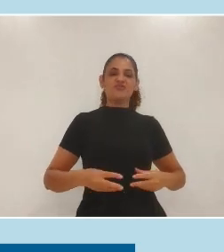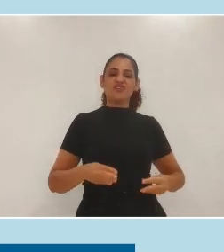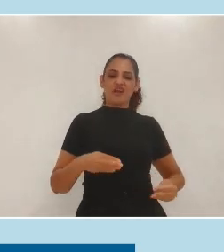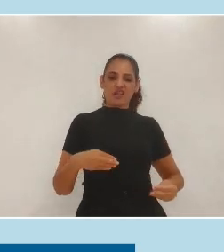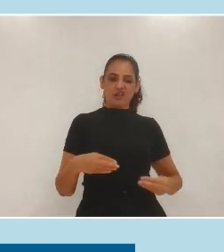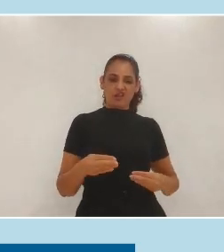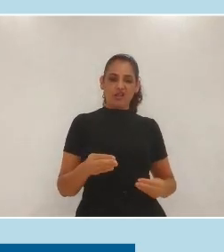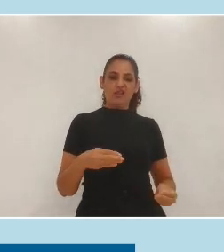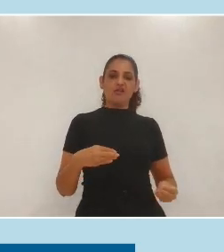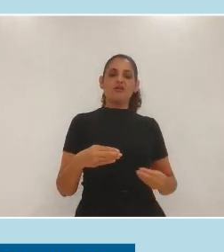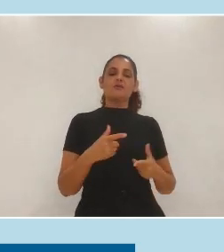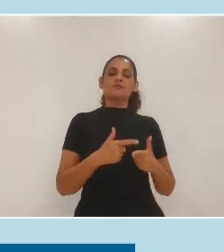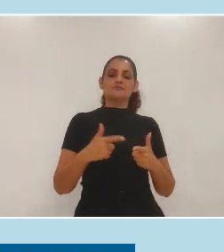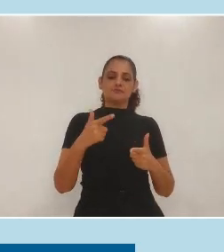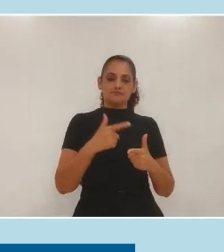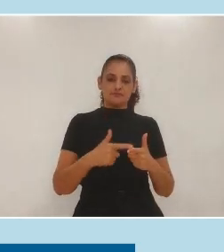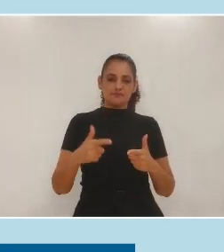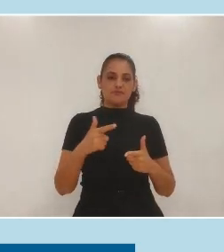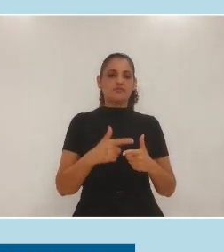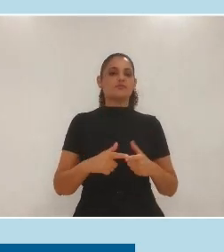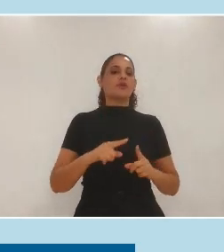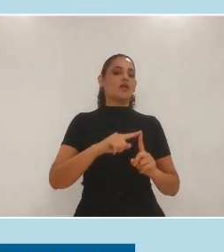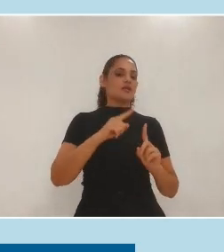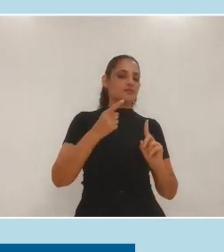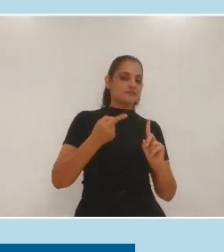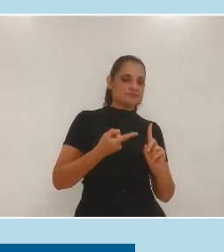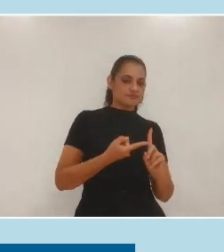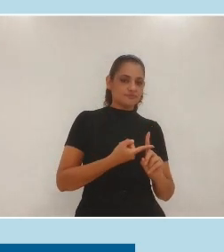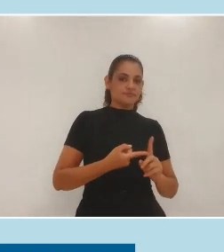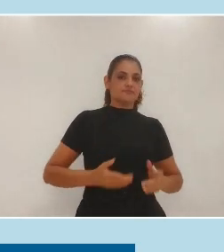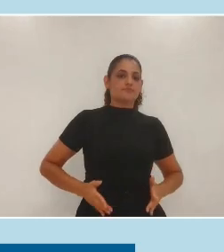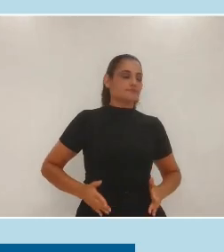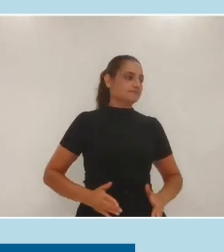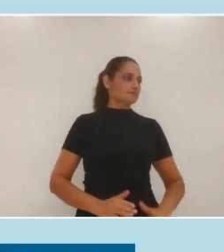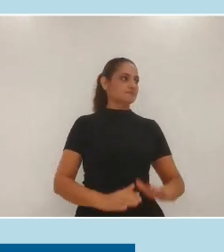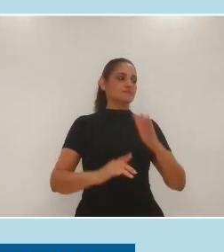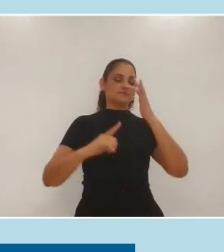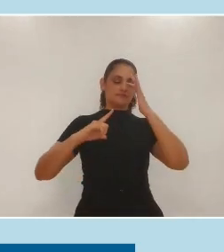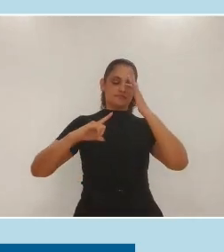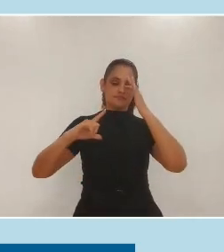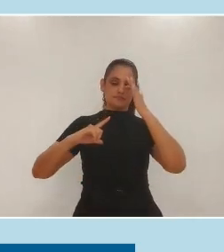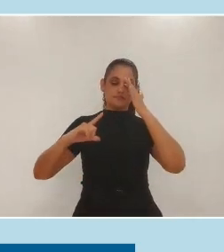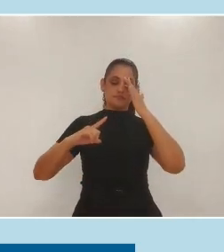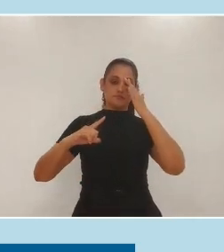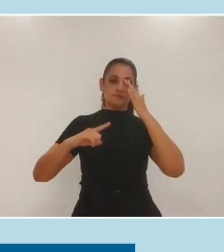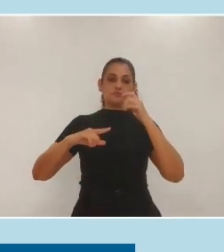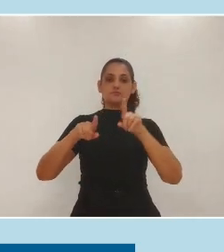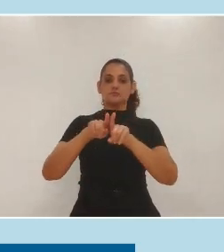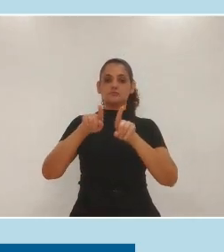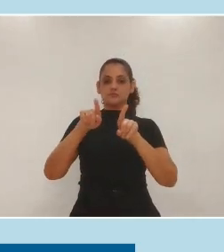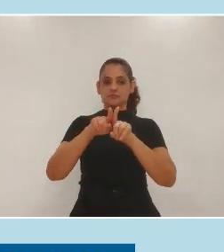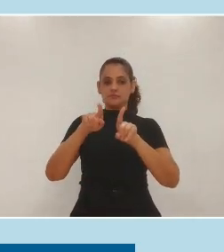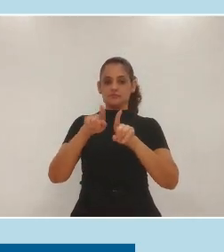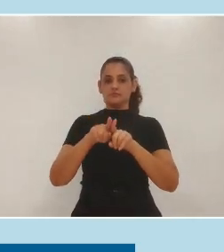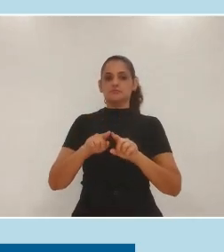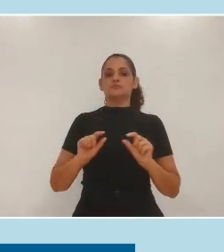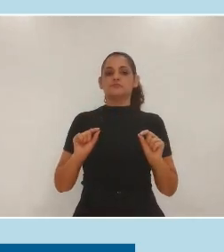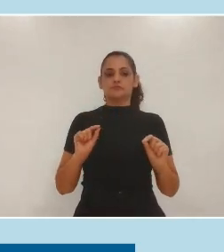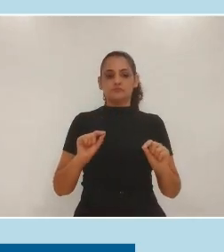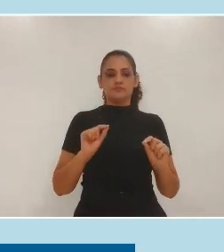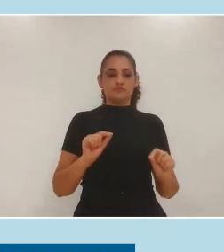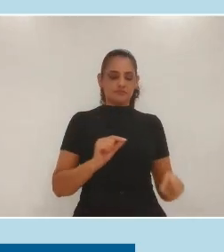ter problema na gestação, prolapso retal e a síndrome do pseudo-obstrutivo, o